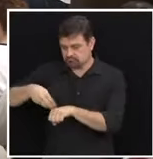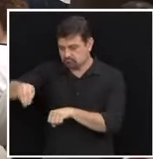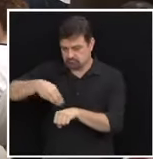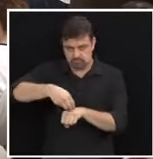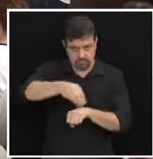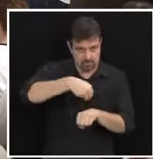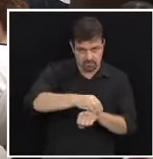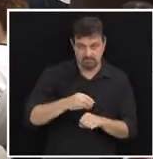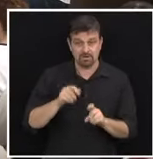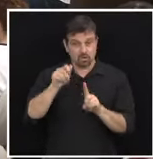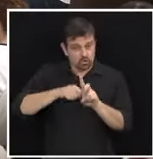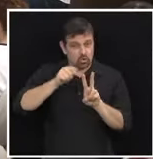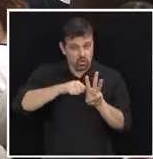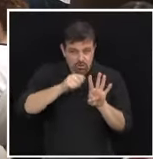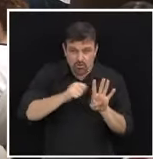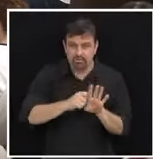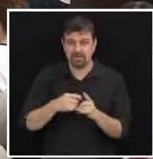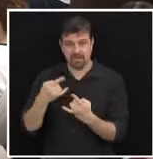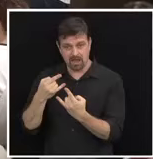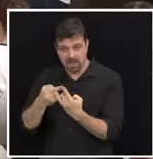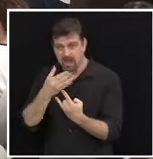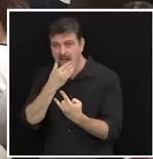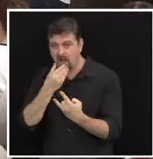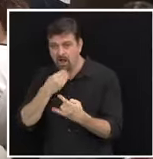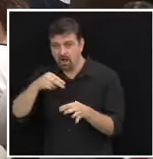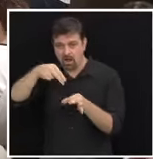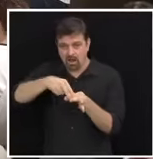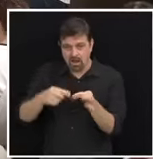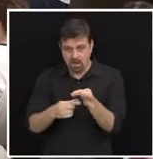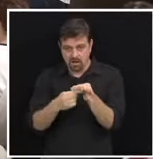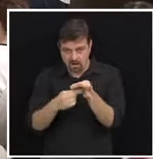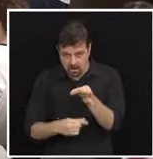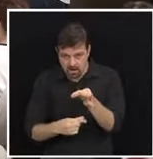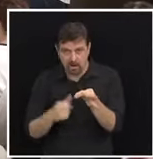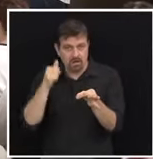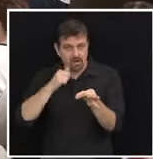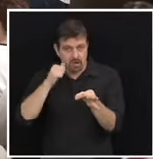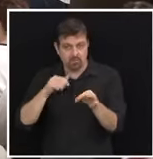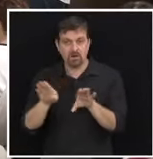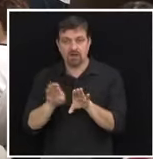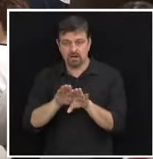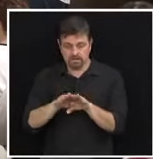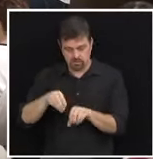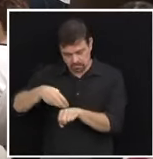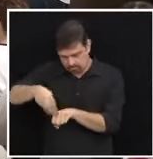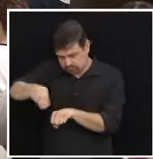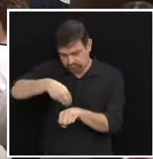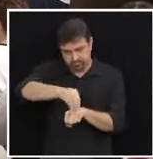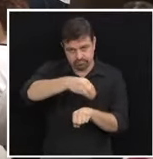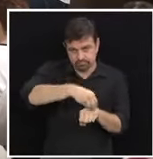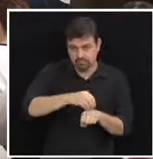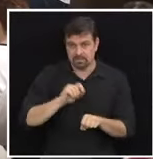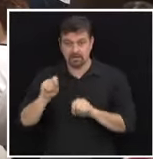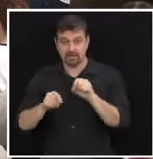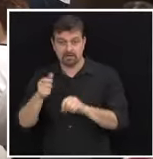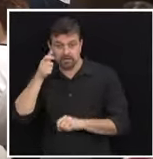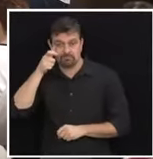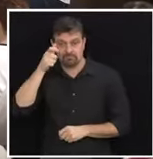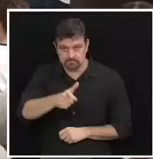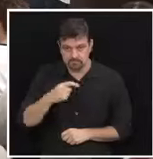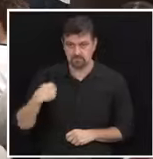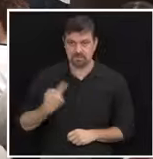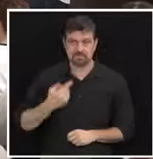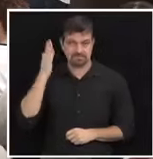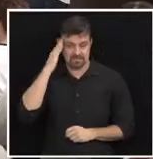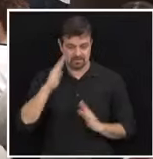as campanhas mensais, tanto masculino quanto feminino, nós temos disponível para quem tiver interesse aí, porque sabemos que realmente nas